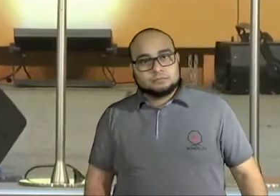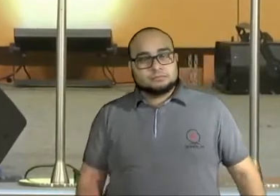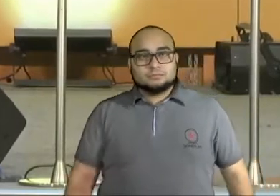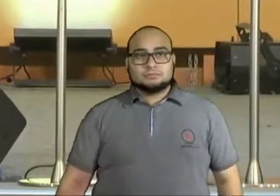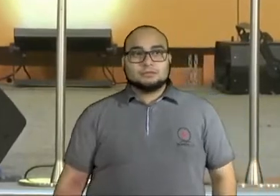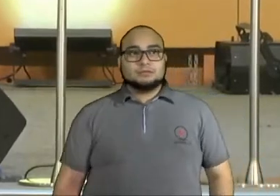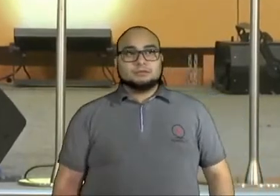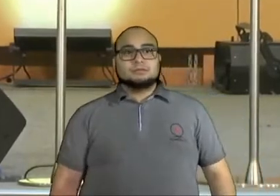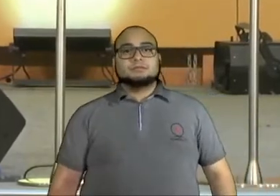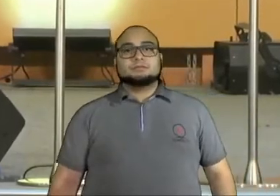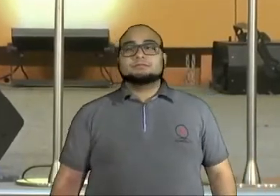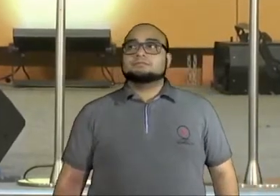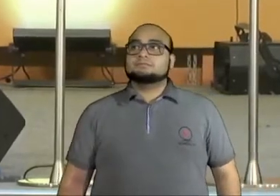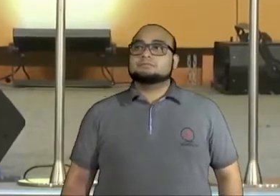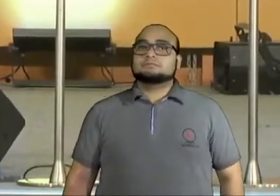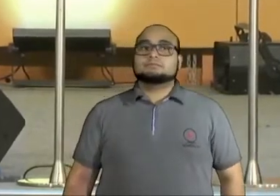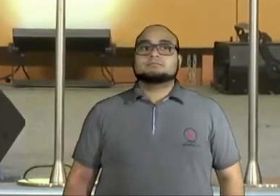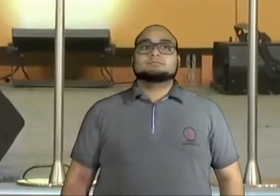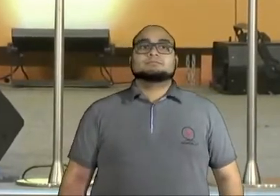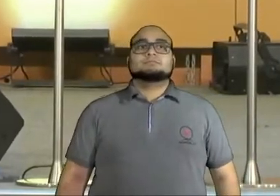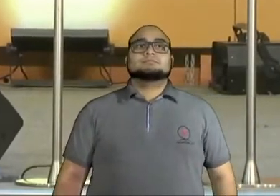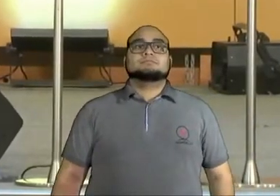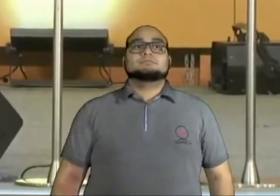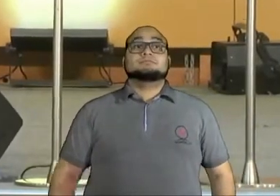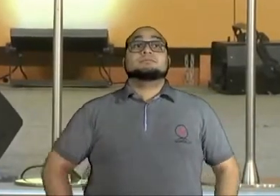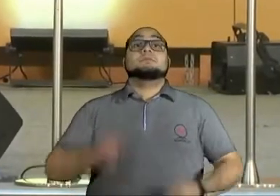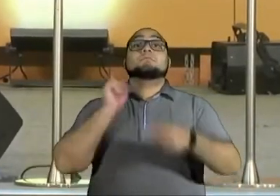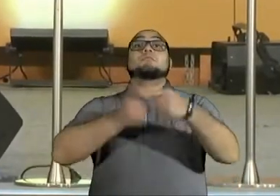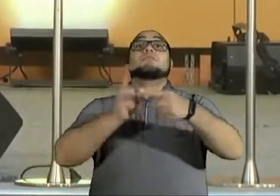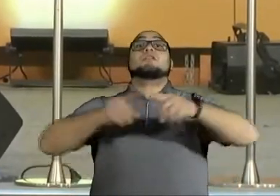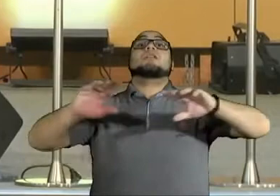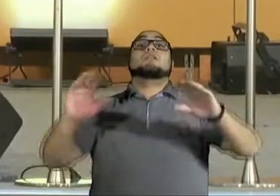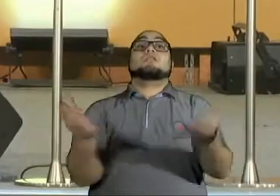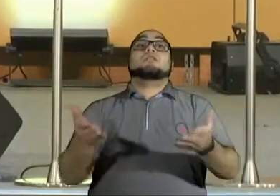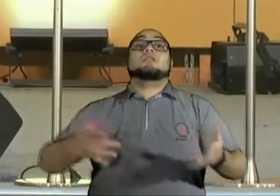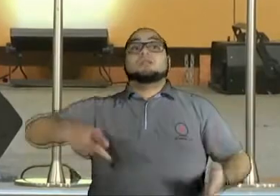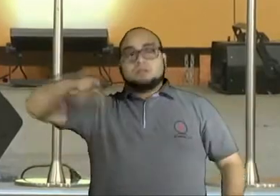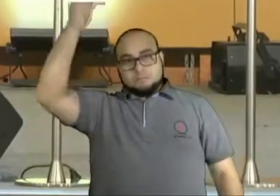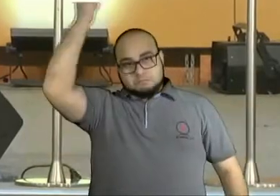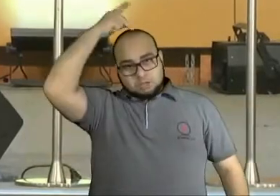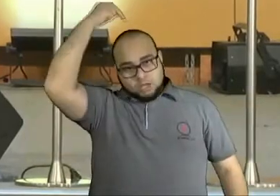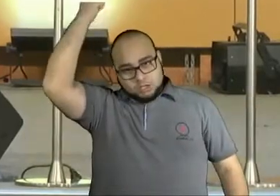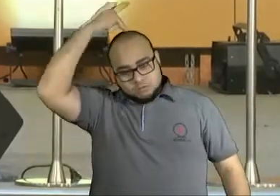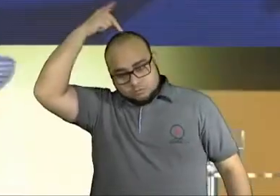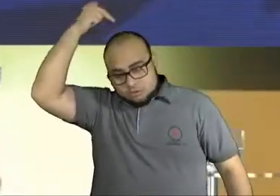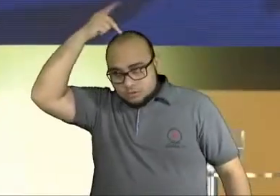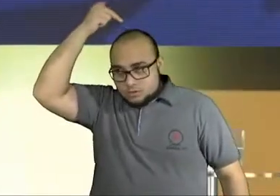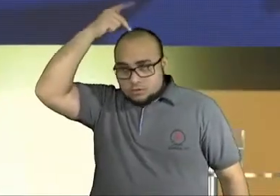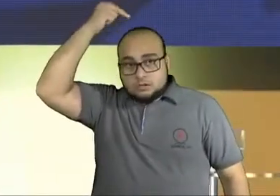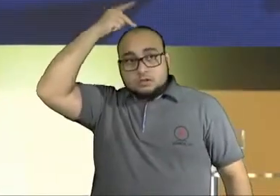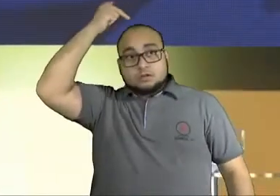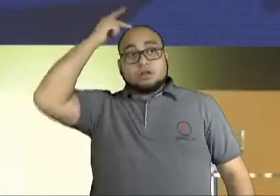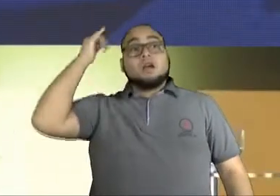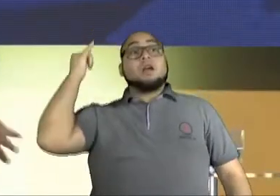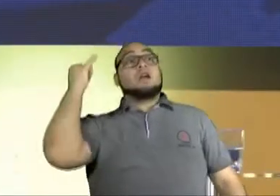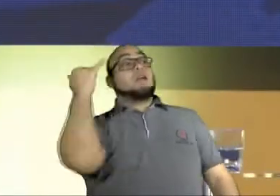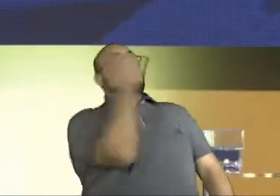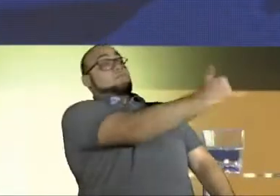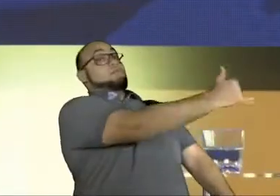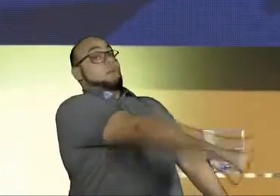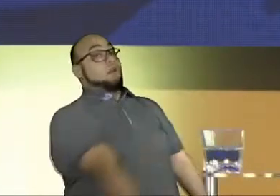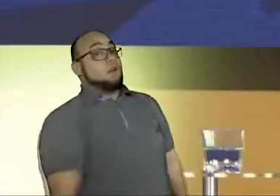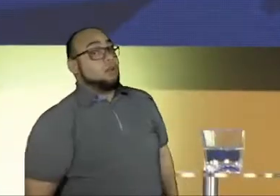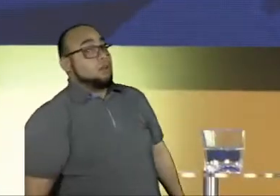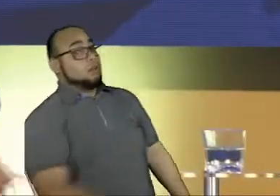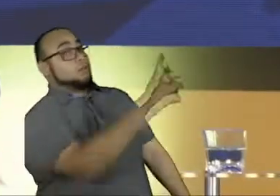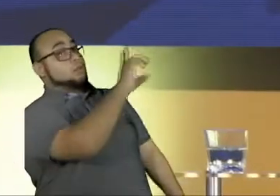culto que a pregadora for mesmo pentecostal, porque hoje aqui a gente é até o tutano. Olhe para quem está ao seu lado, se até Deus bradou no